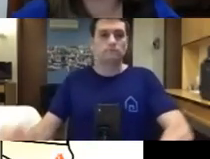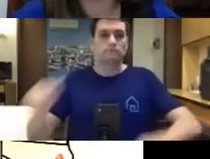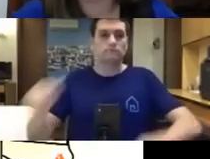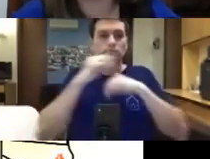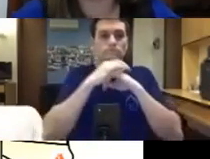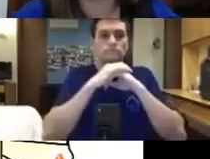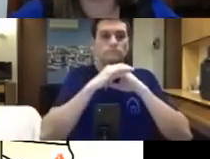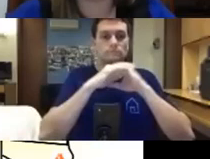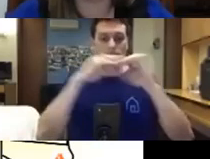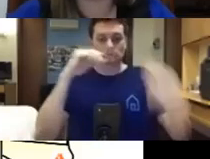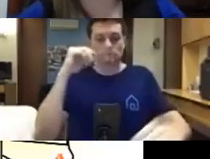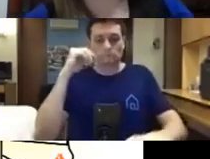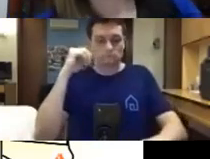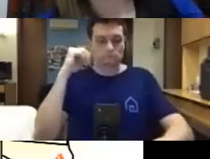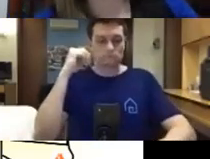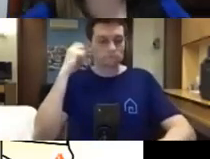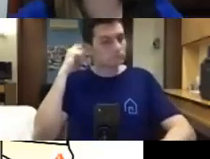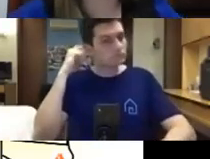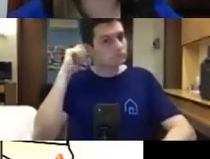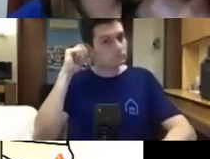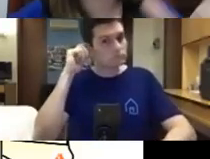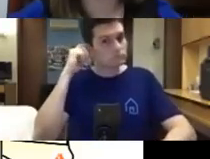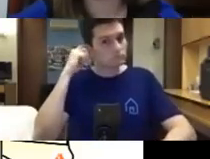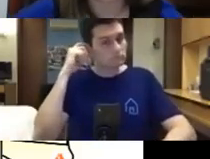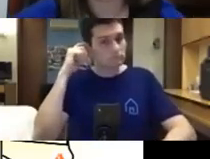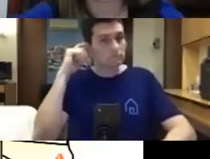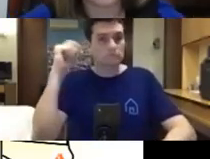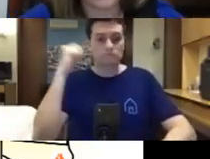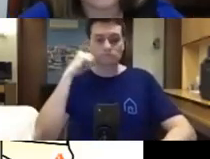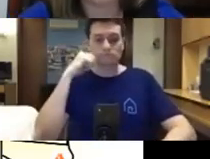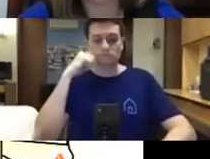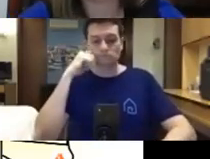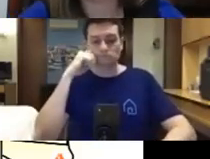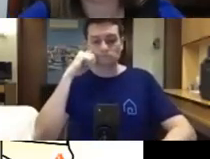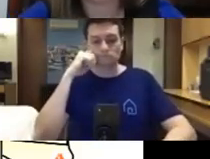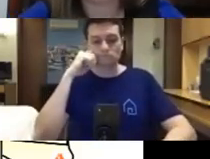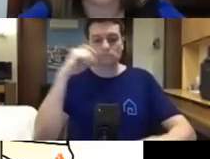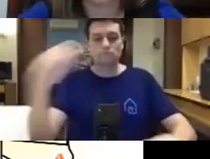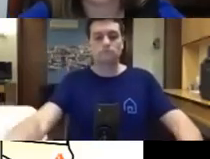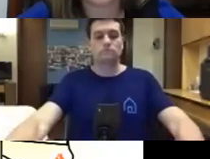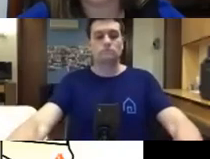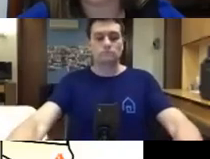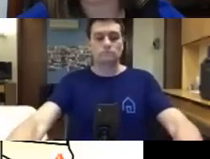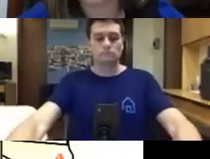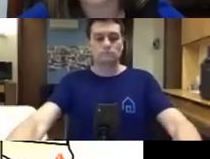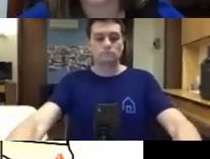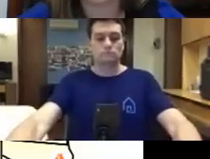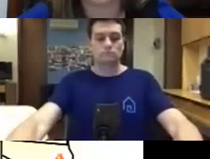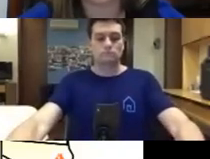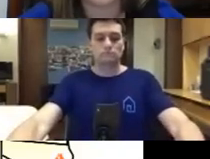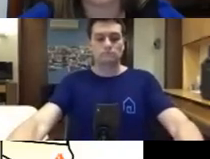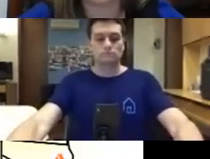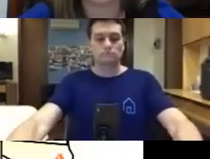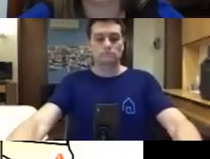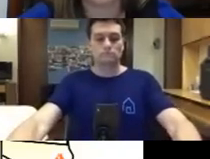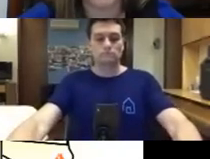nessas direções, né? Flexionando ali, ocasionando algum esforço secundário. Mas vamos supor que eu tenho um incêndio aqui